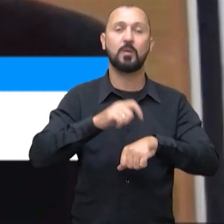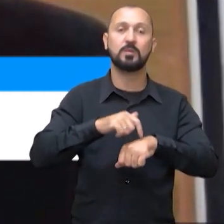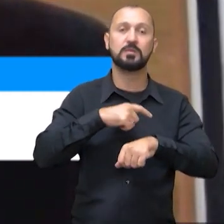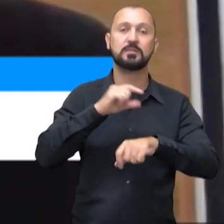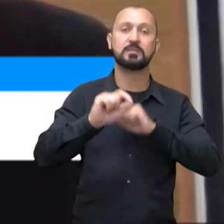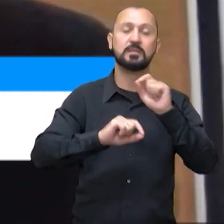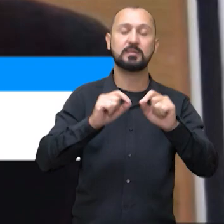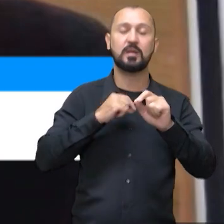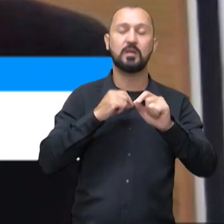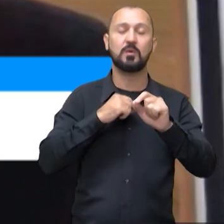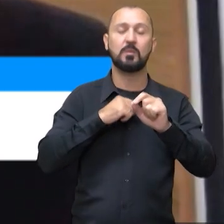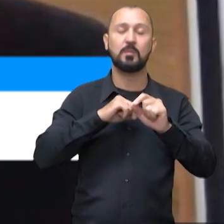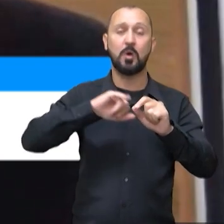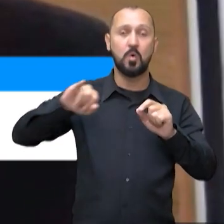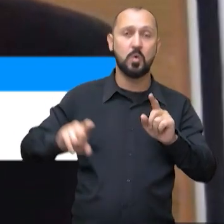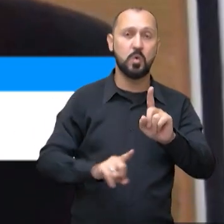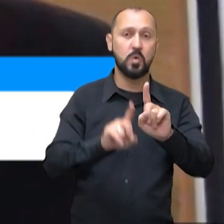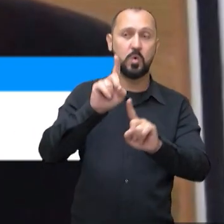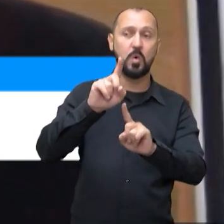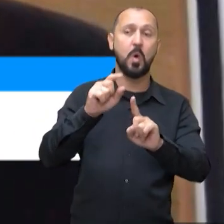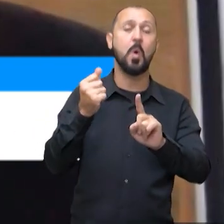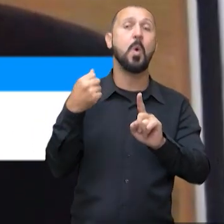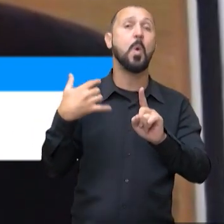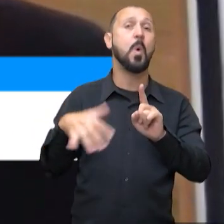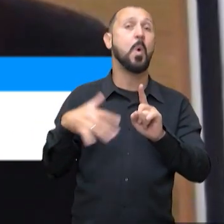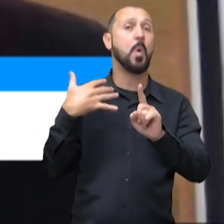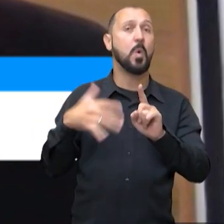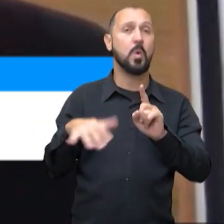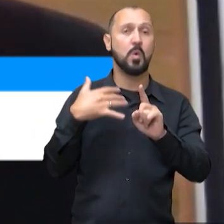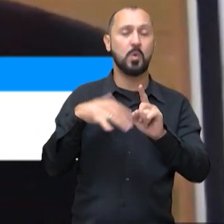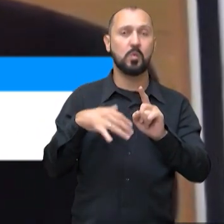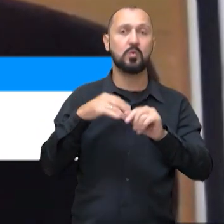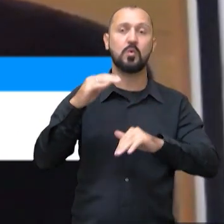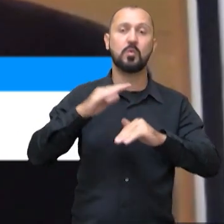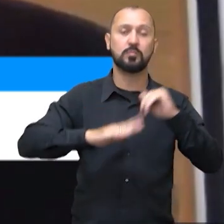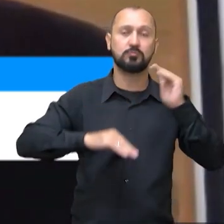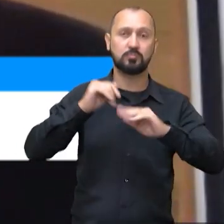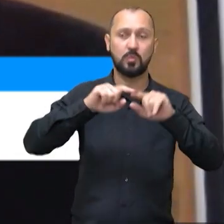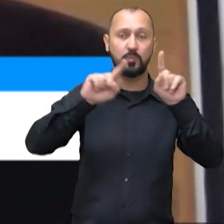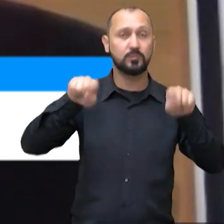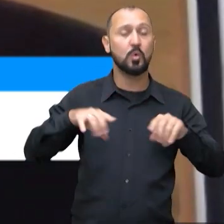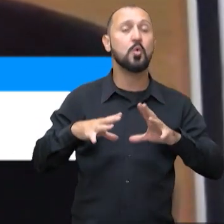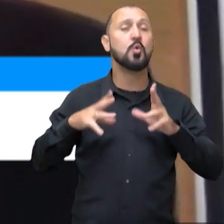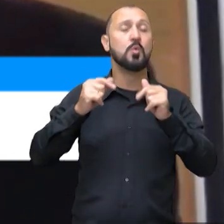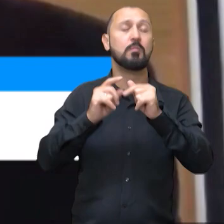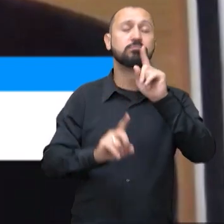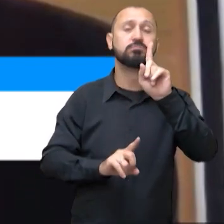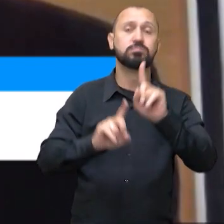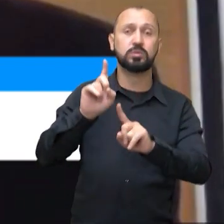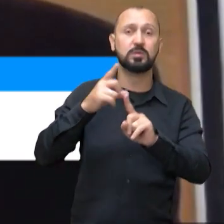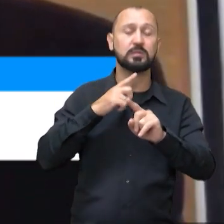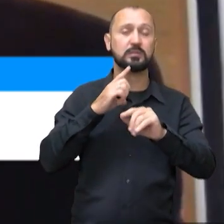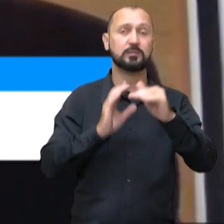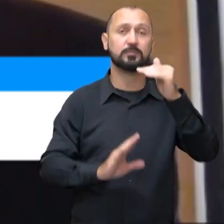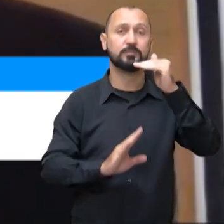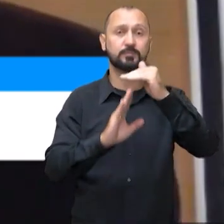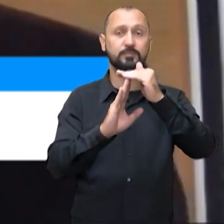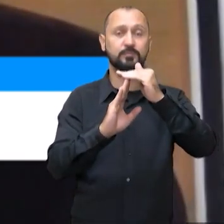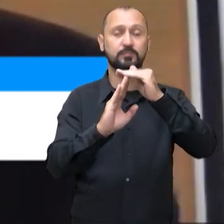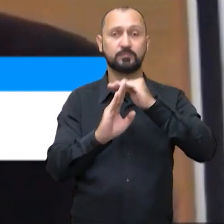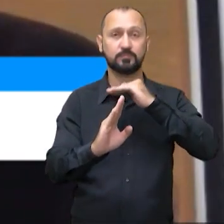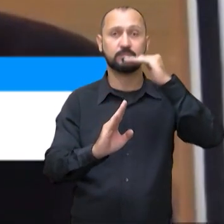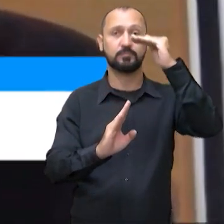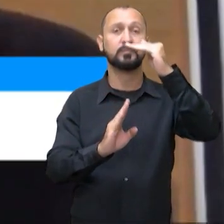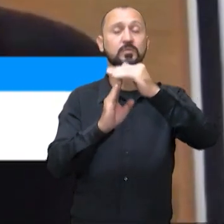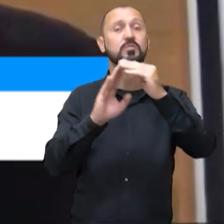e quando você tem uma inflação dessa, o seu custo, a sua folha de servidores, tudo aumenta. E você tendo um teto de